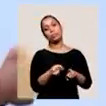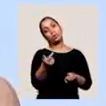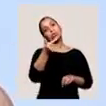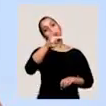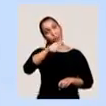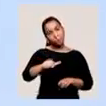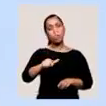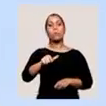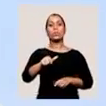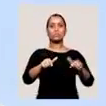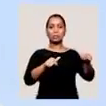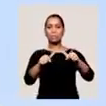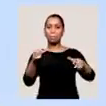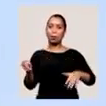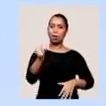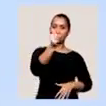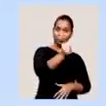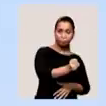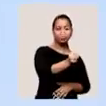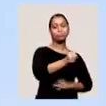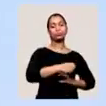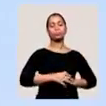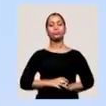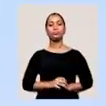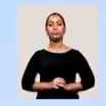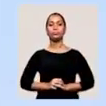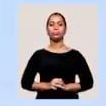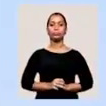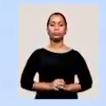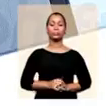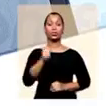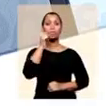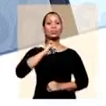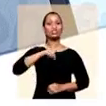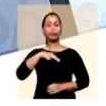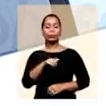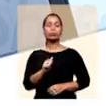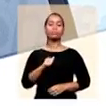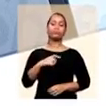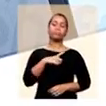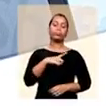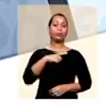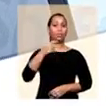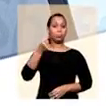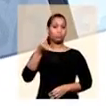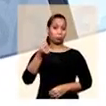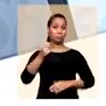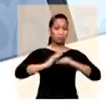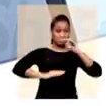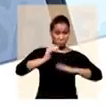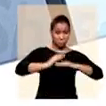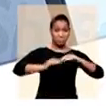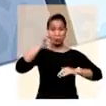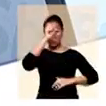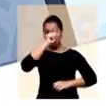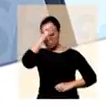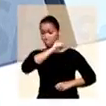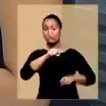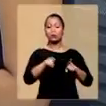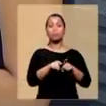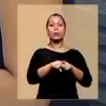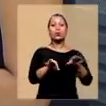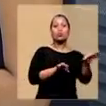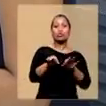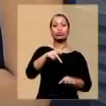como depois na inserção desses adolescentes no mercado de trabalho. Para a Jaqueline, além da capacitação profissional, o